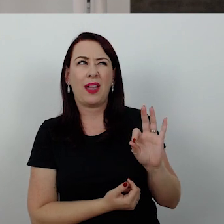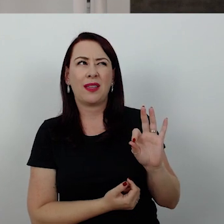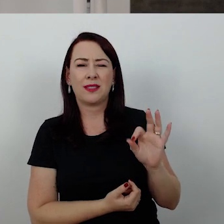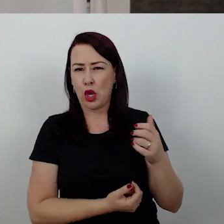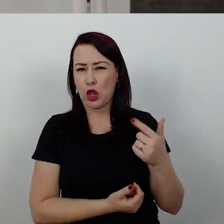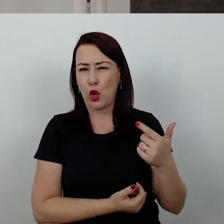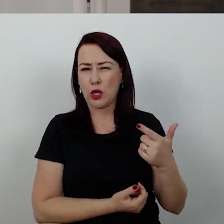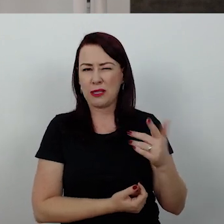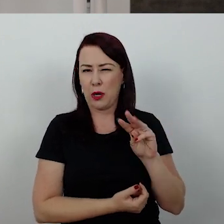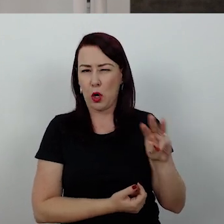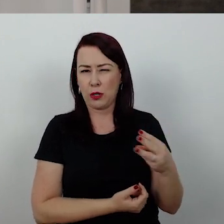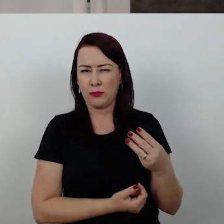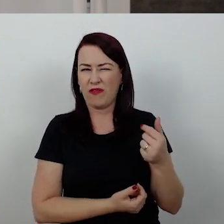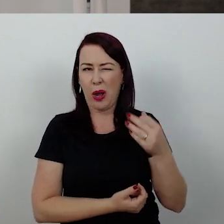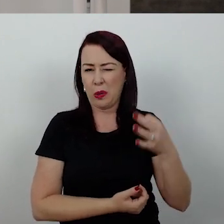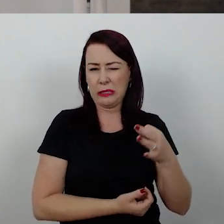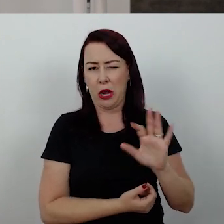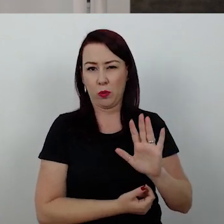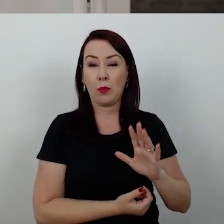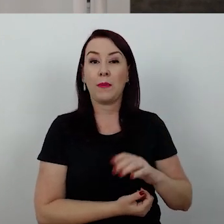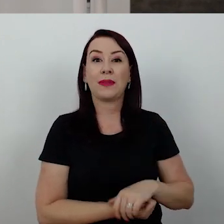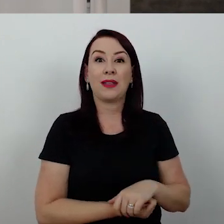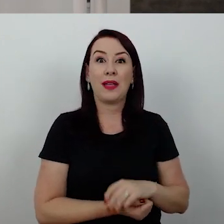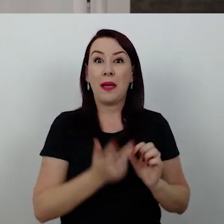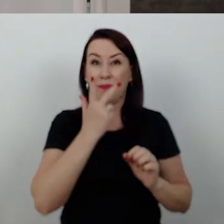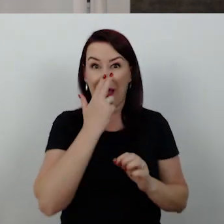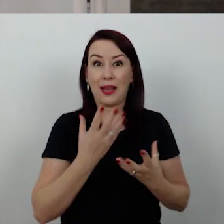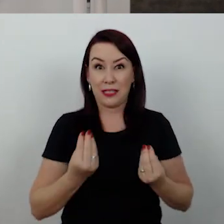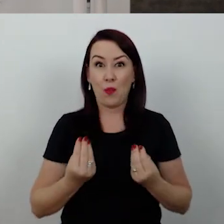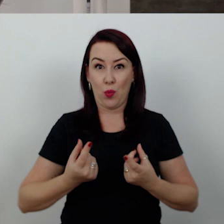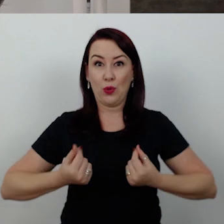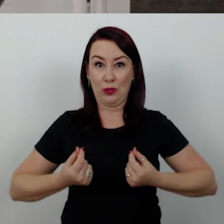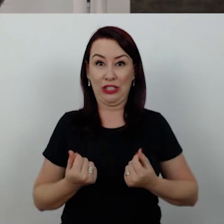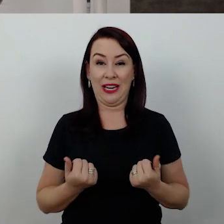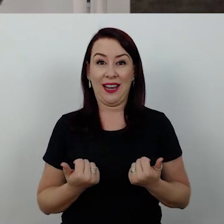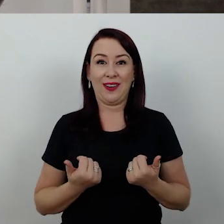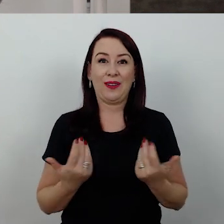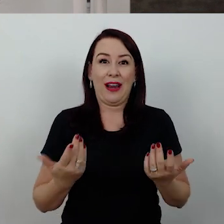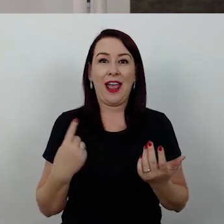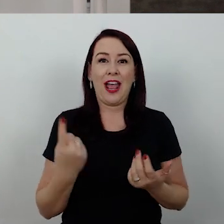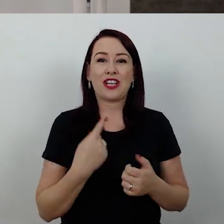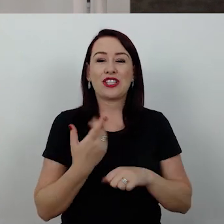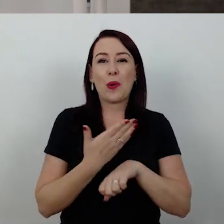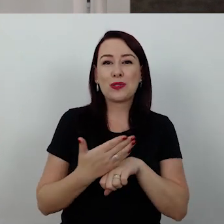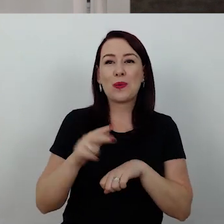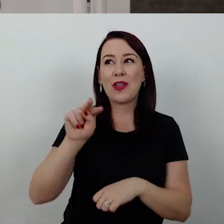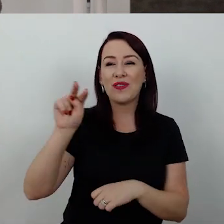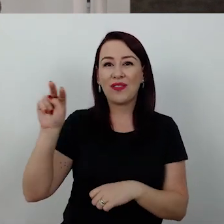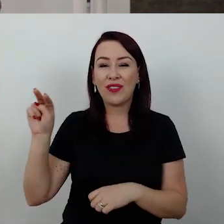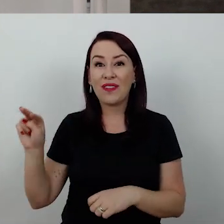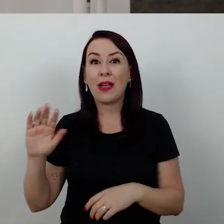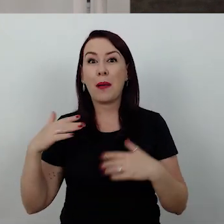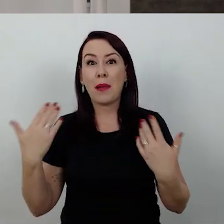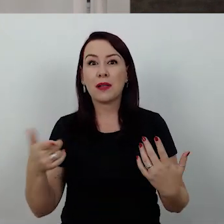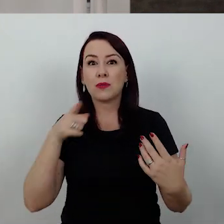agora eu estou na dúvida do valor certo. Mas parece uma super grana, né, em relação ao que a gente está acostumado eventualmente, mas quando